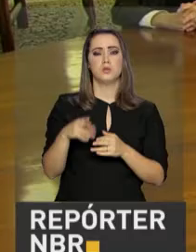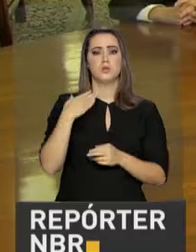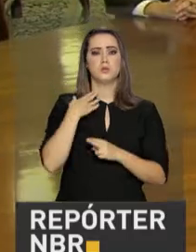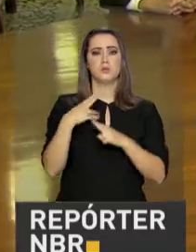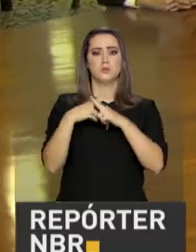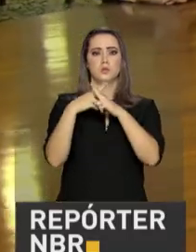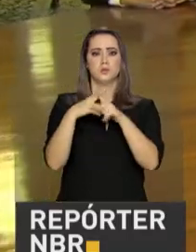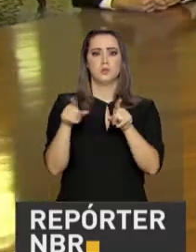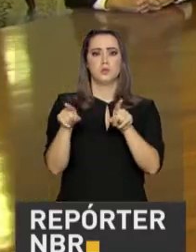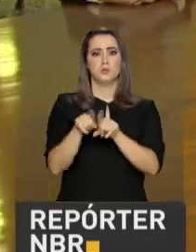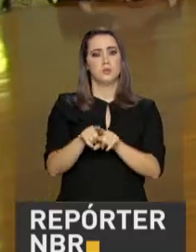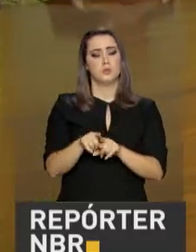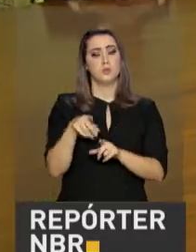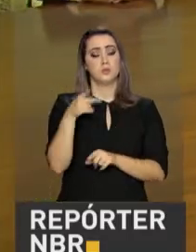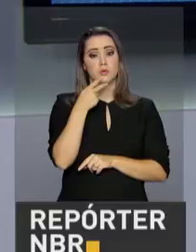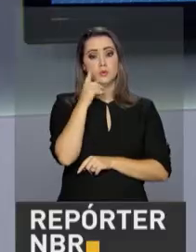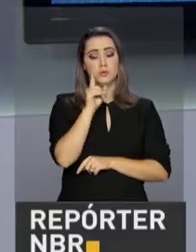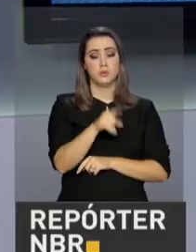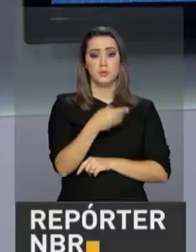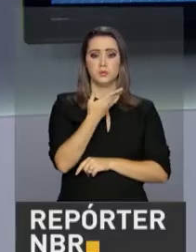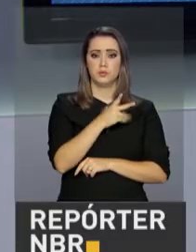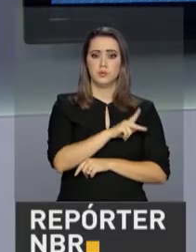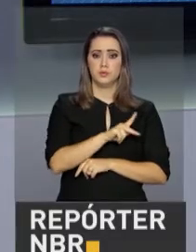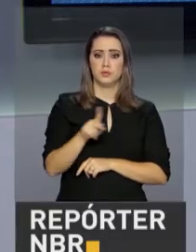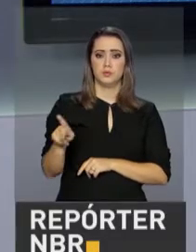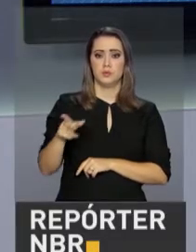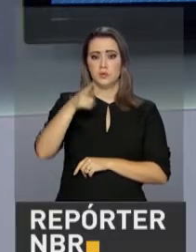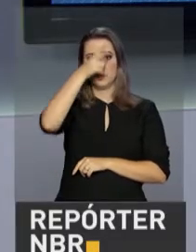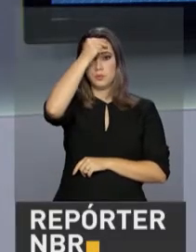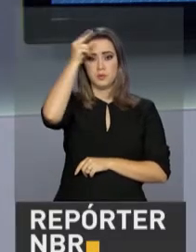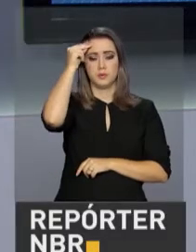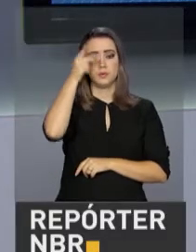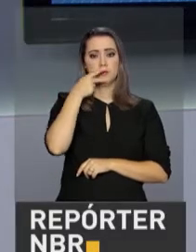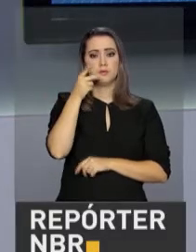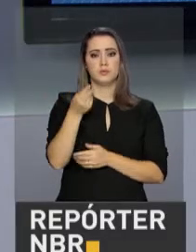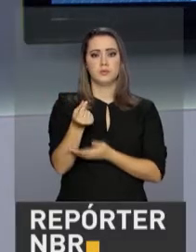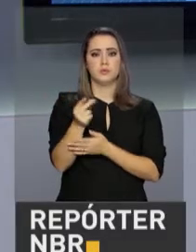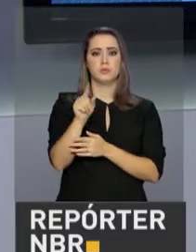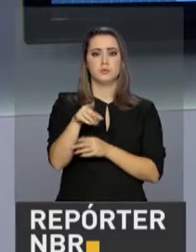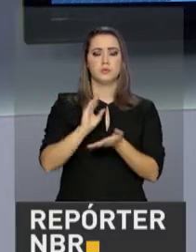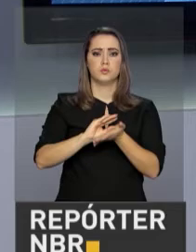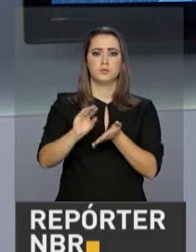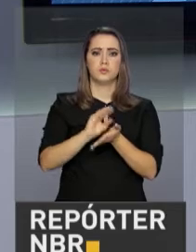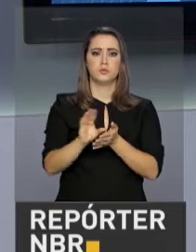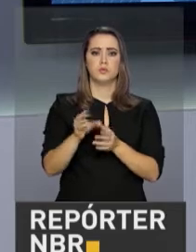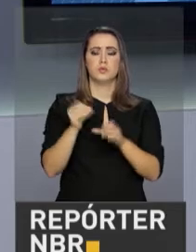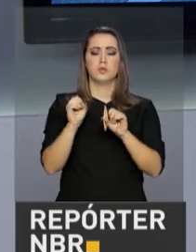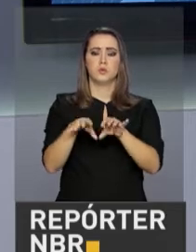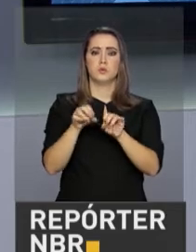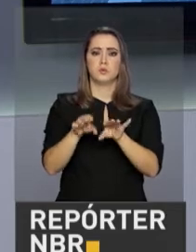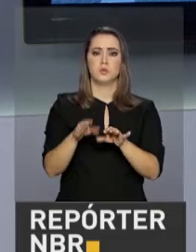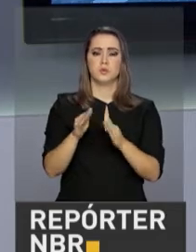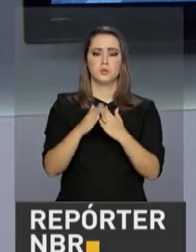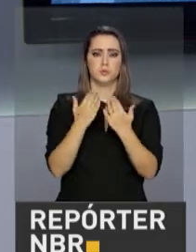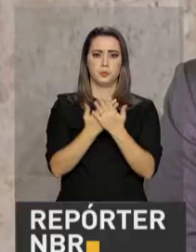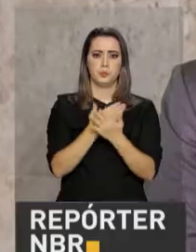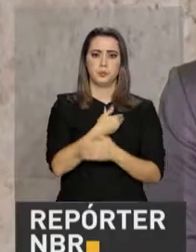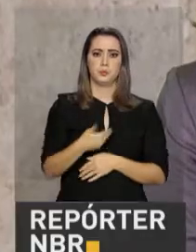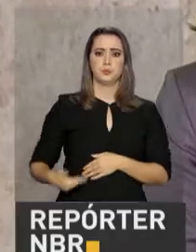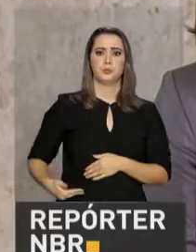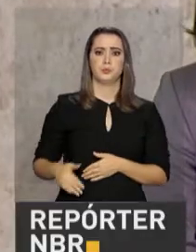Caixa, Antônio Gil Silveira. Segundo o prefeito do Rio, o dinheiro será investido na rede pública de educação.